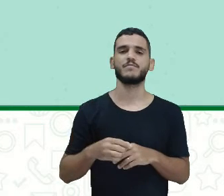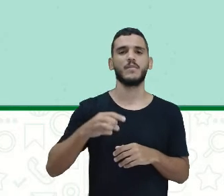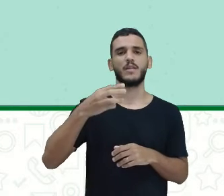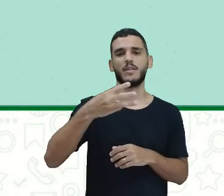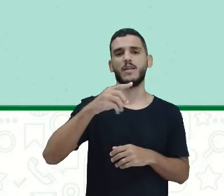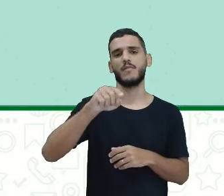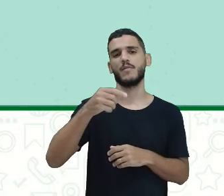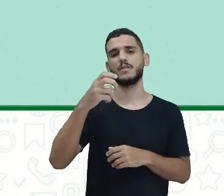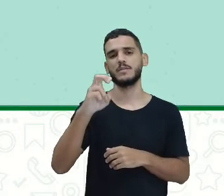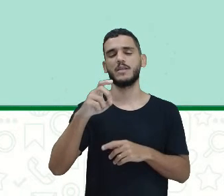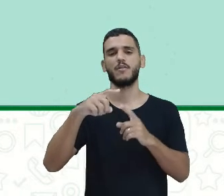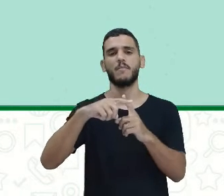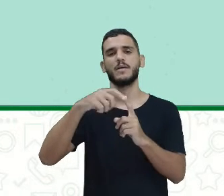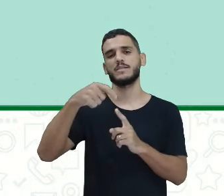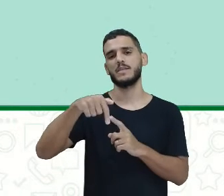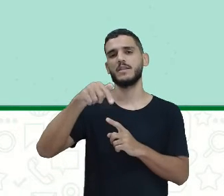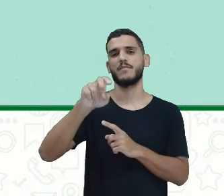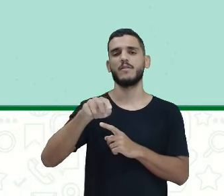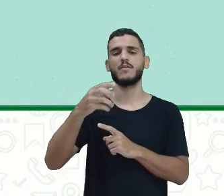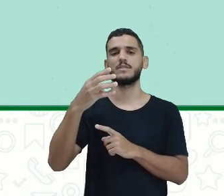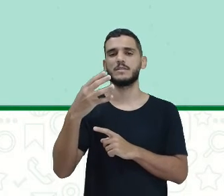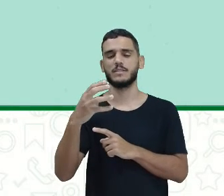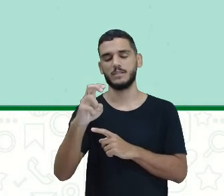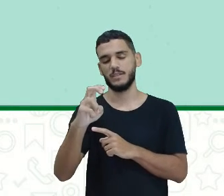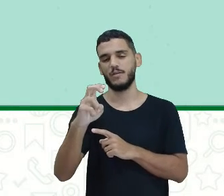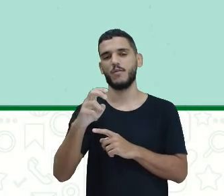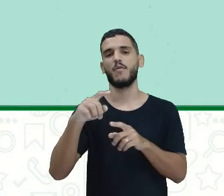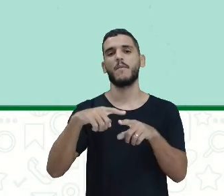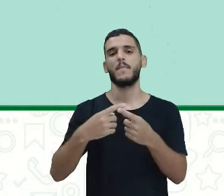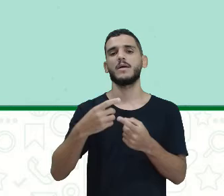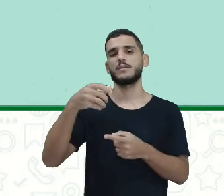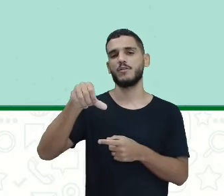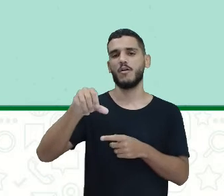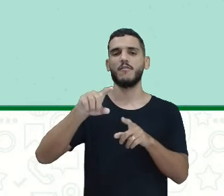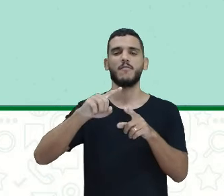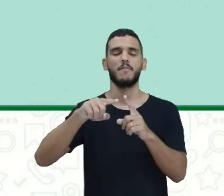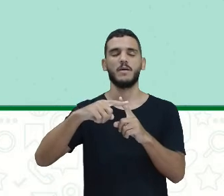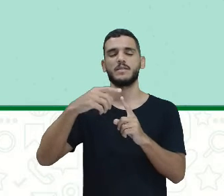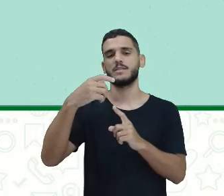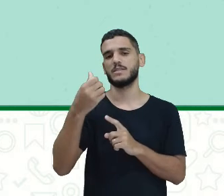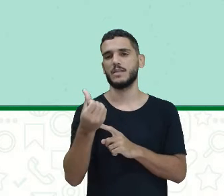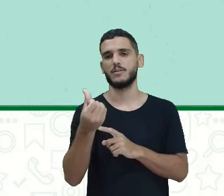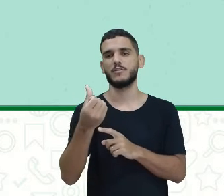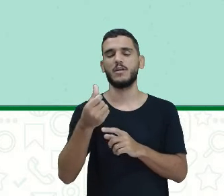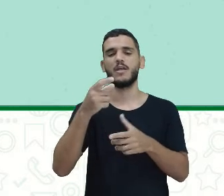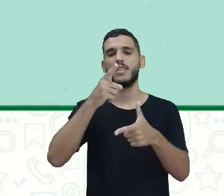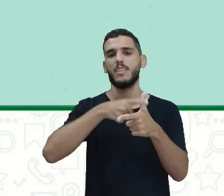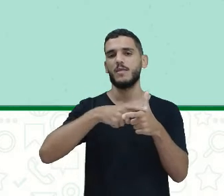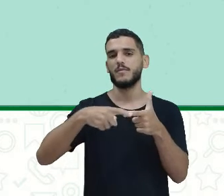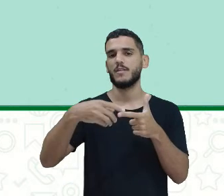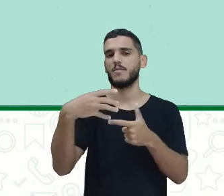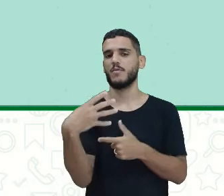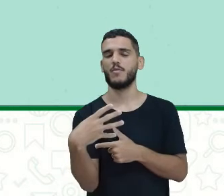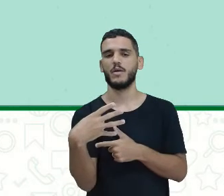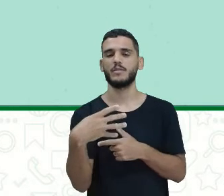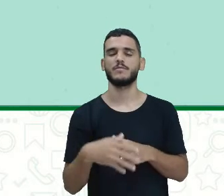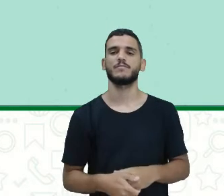3,5 mais 7,5 mais 9 mais 6, né? Dividido por